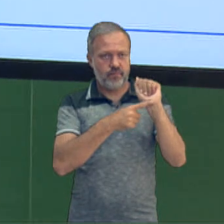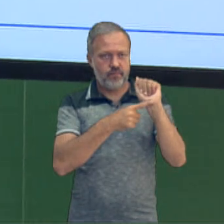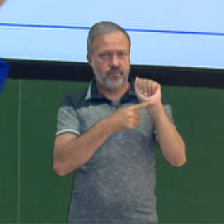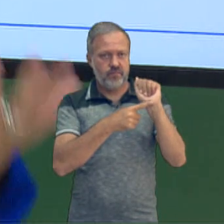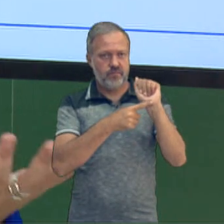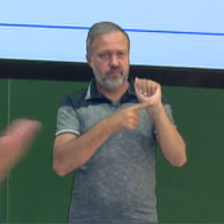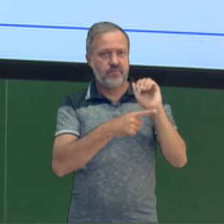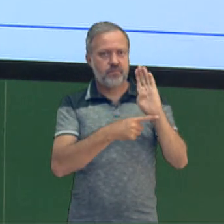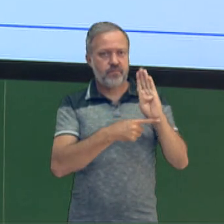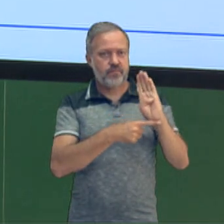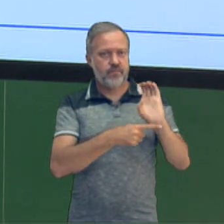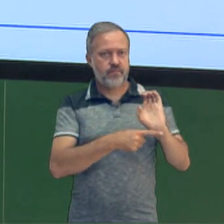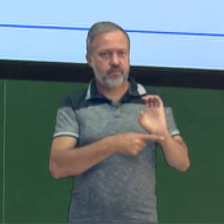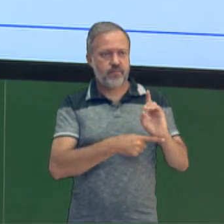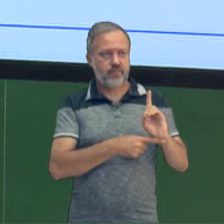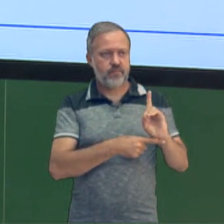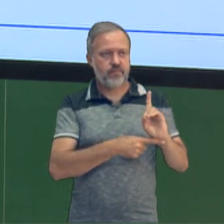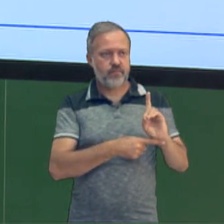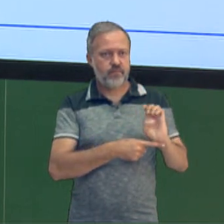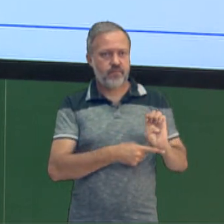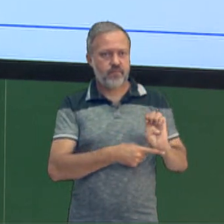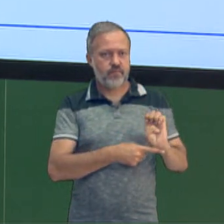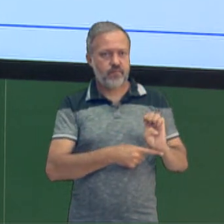das gorduras para os organismos.